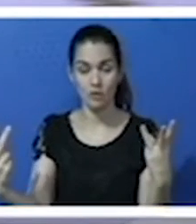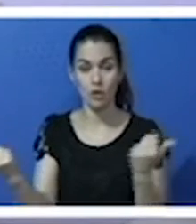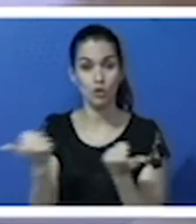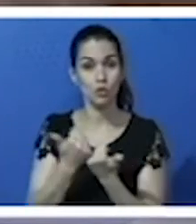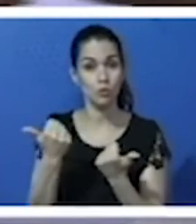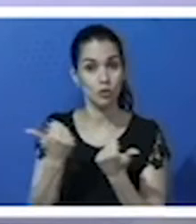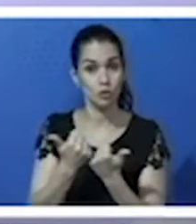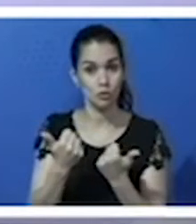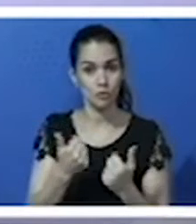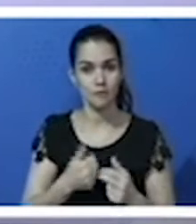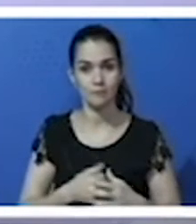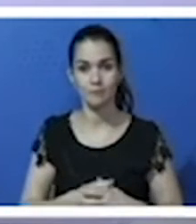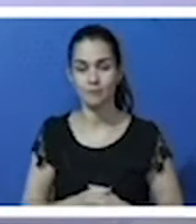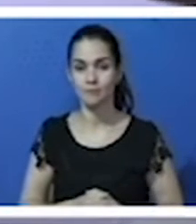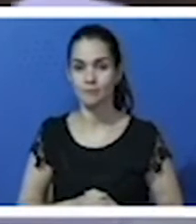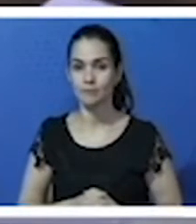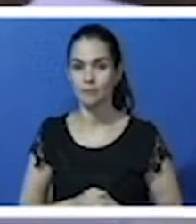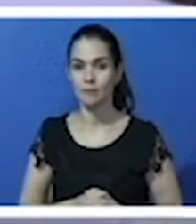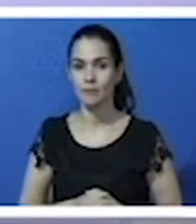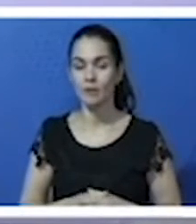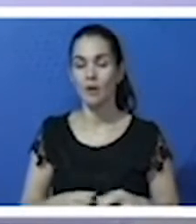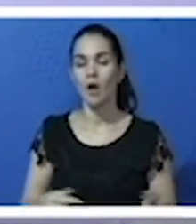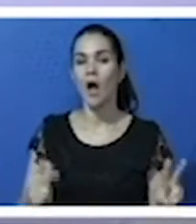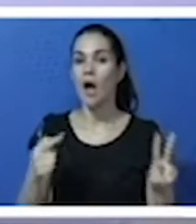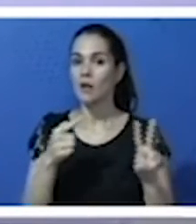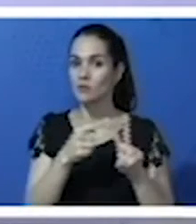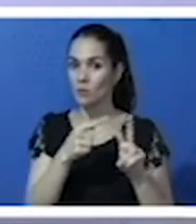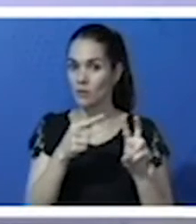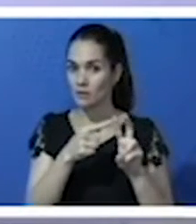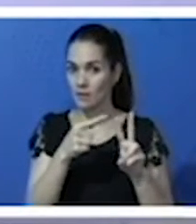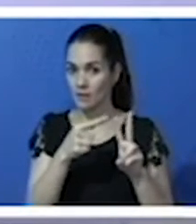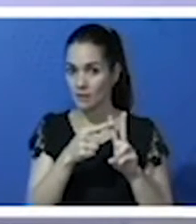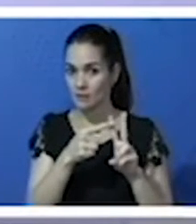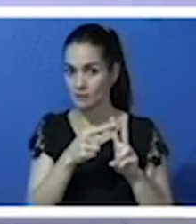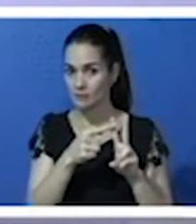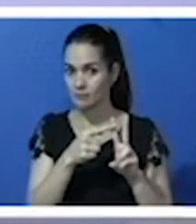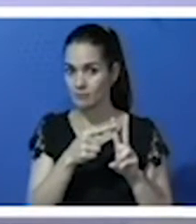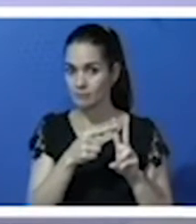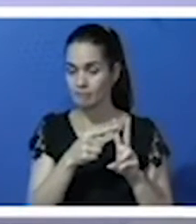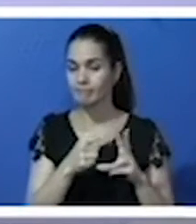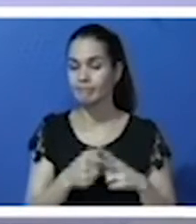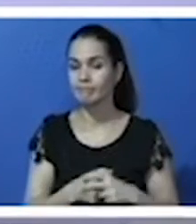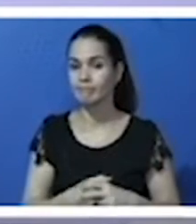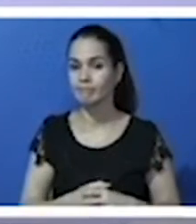3. Vou extrair a raiz quadrada dos dois lados, né?